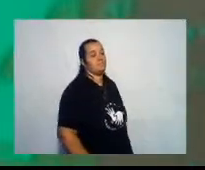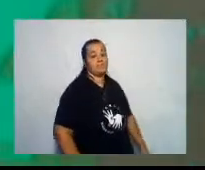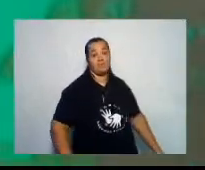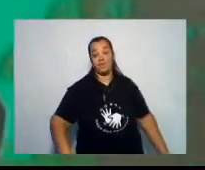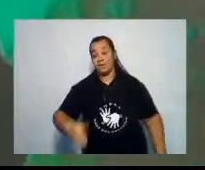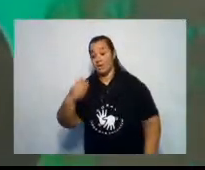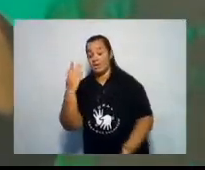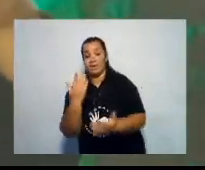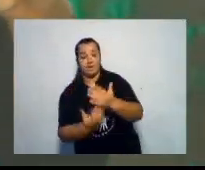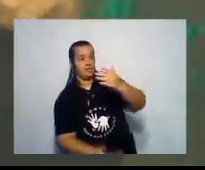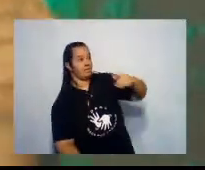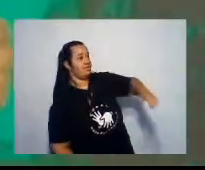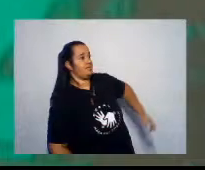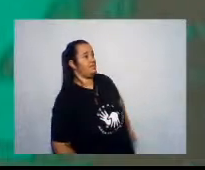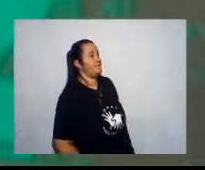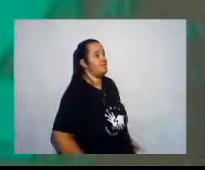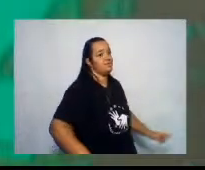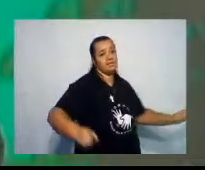pra gente se